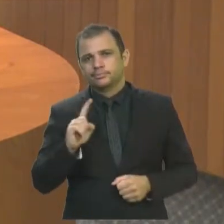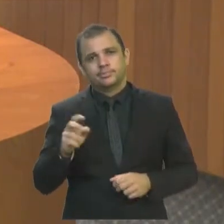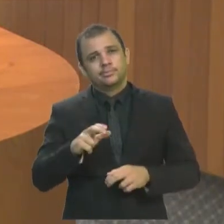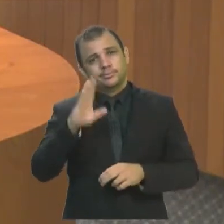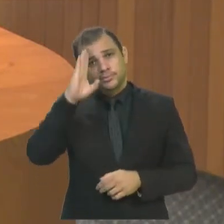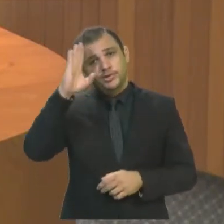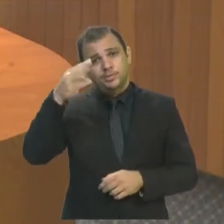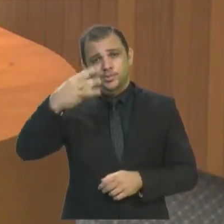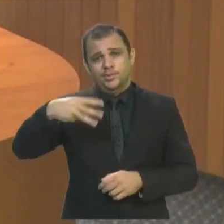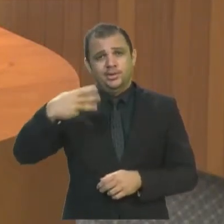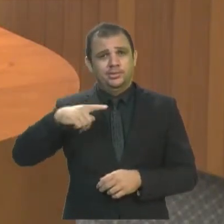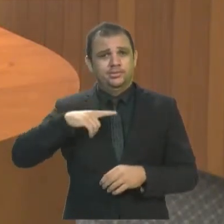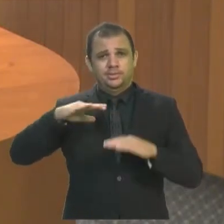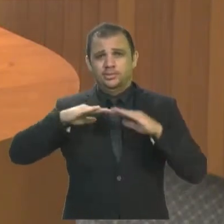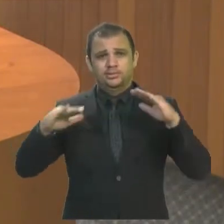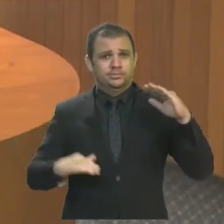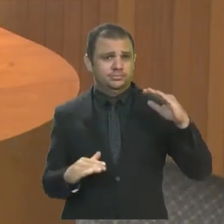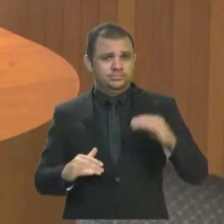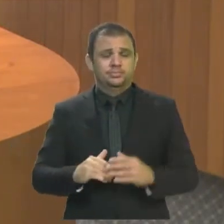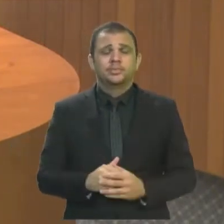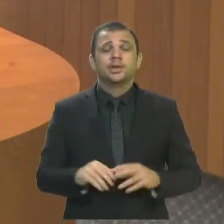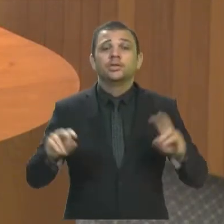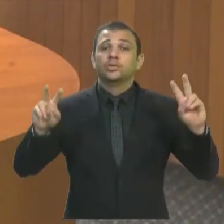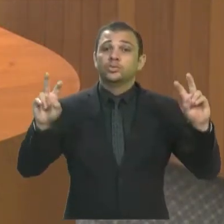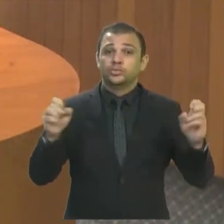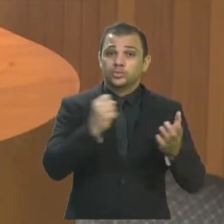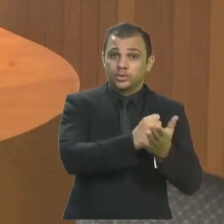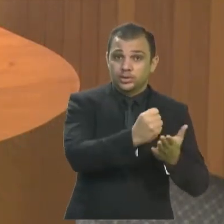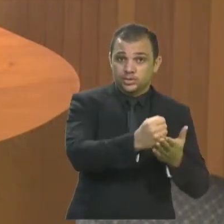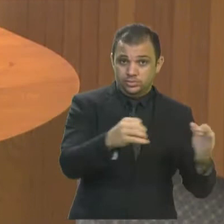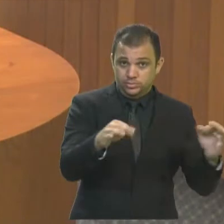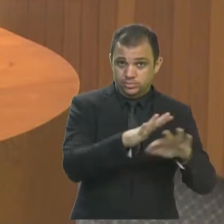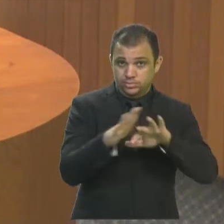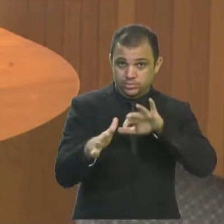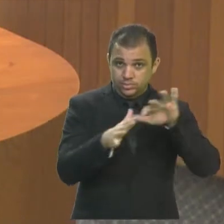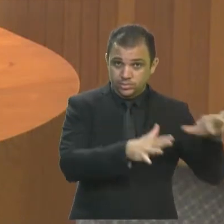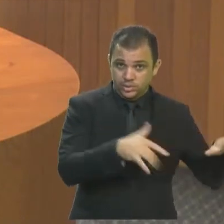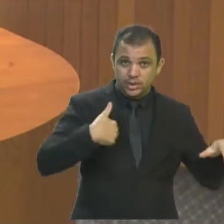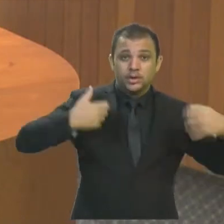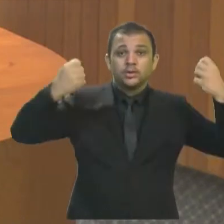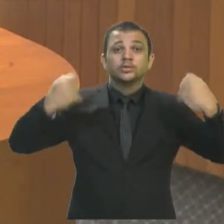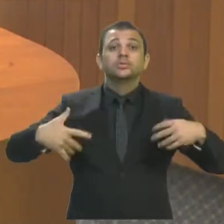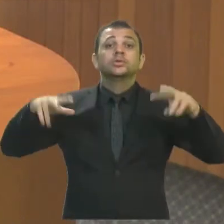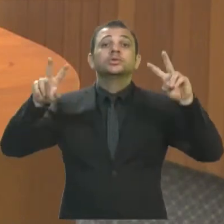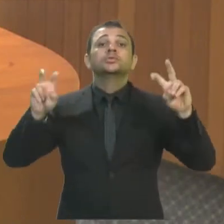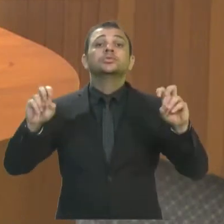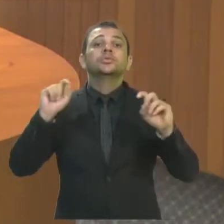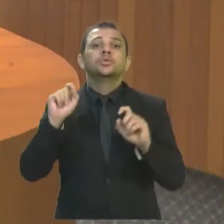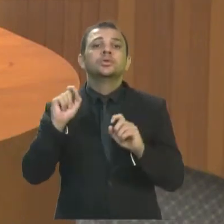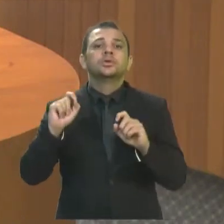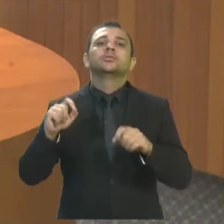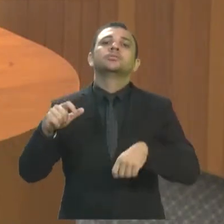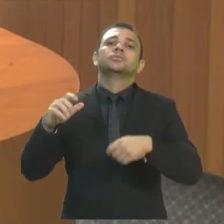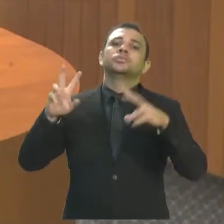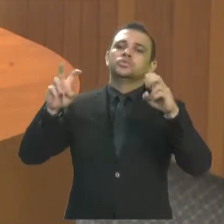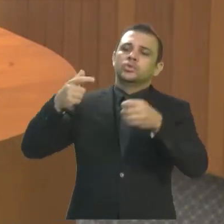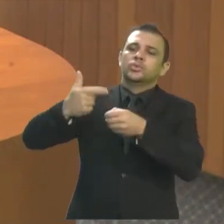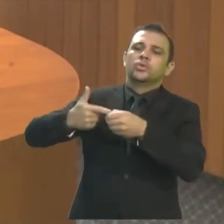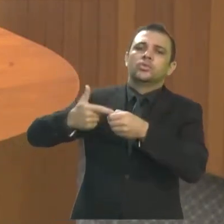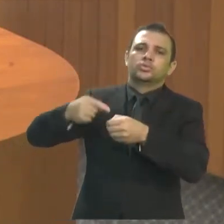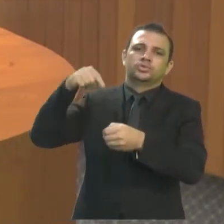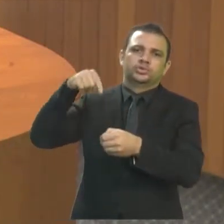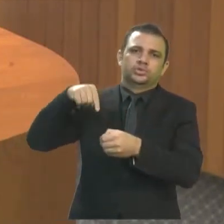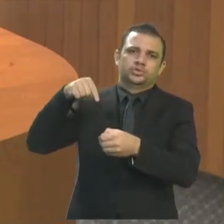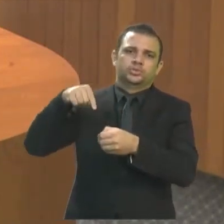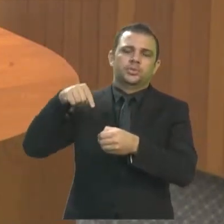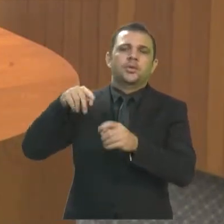Passada essa fase dos cartórios, eu venho aqui para trazer um pouco do entendimento sobre essa questão dos combustíveis. Não sob a